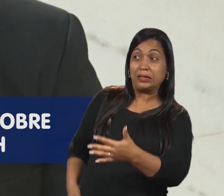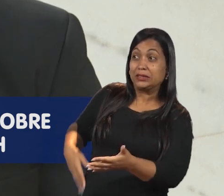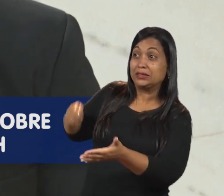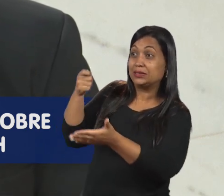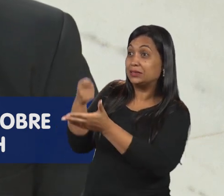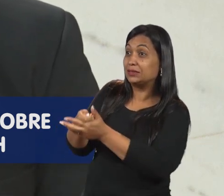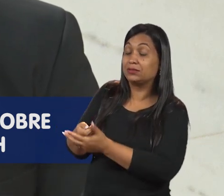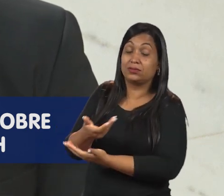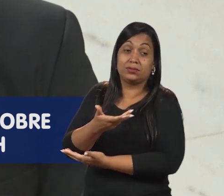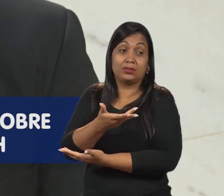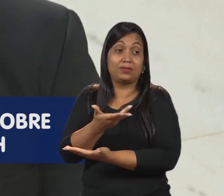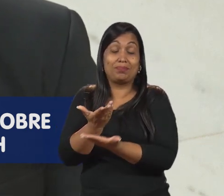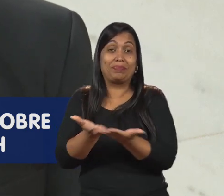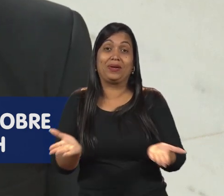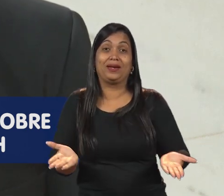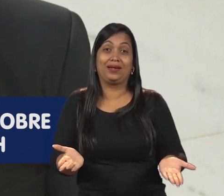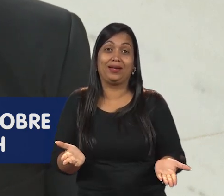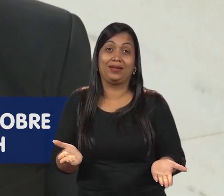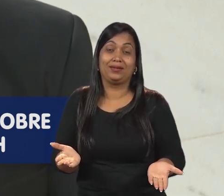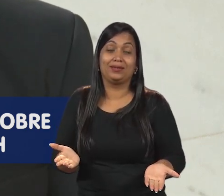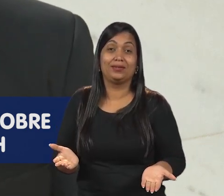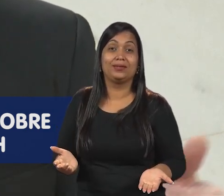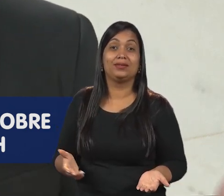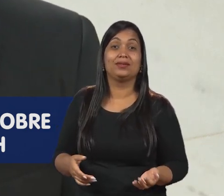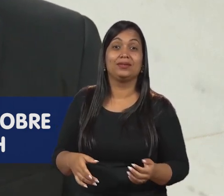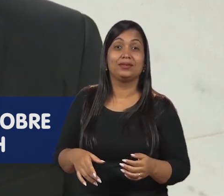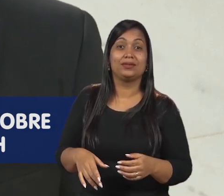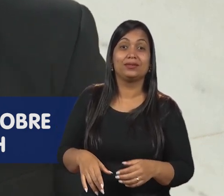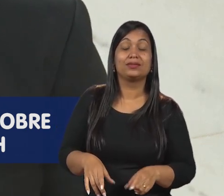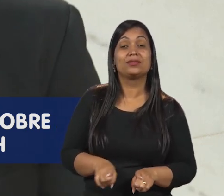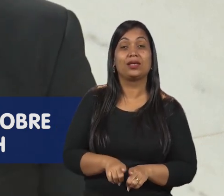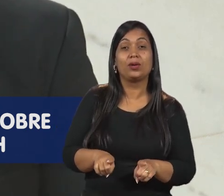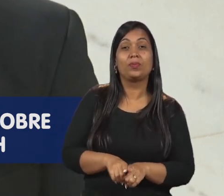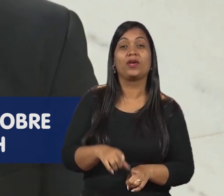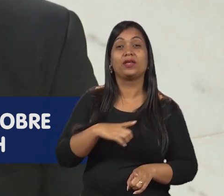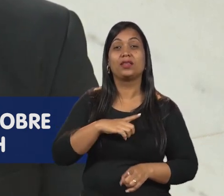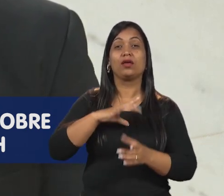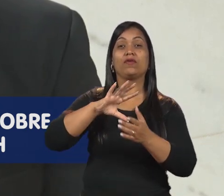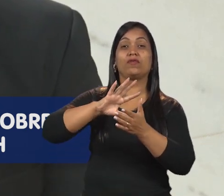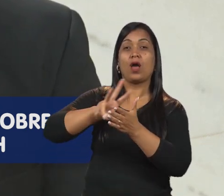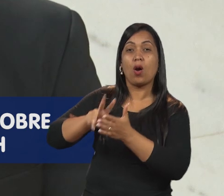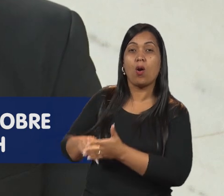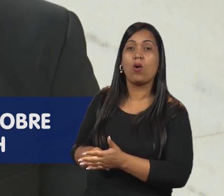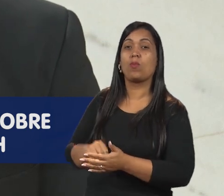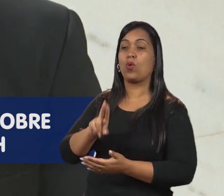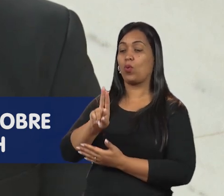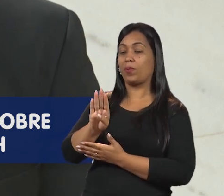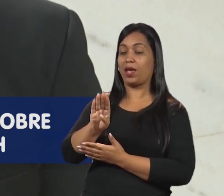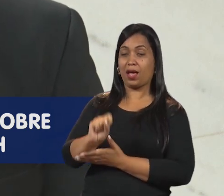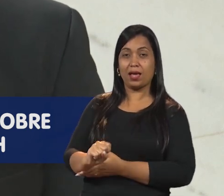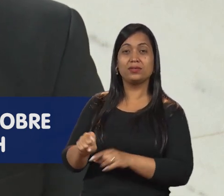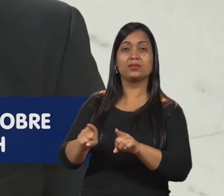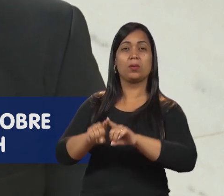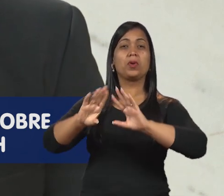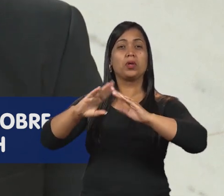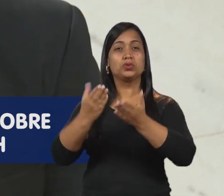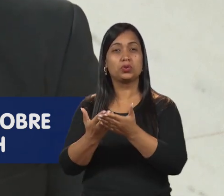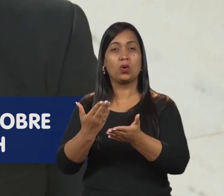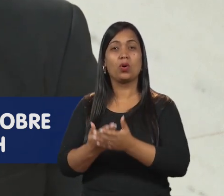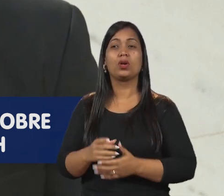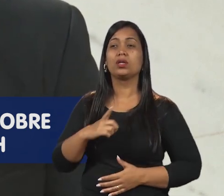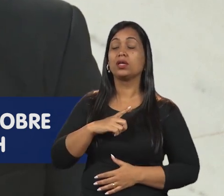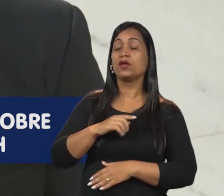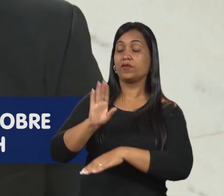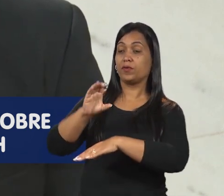ser a falência dele. E fora isso, a gente teve também furtos de UBS, escolas. A gente teve UBS